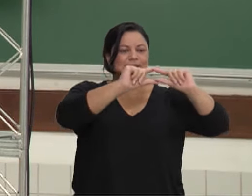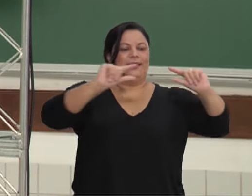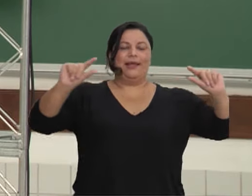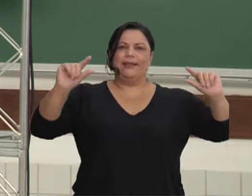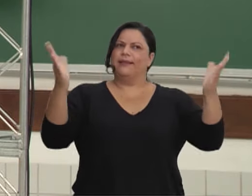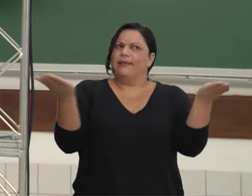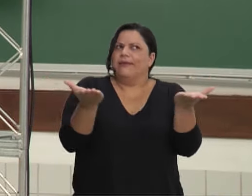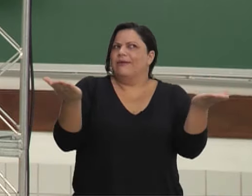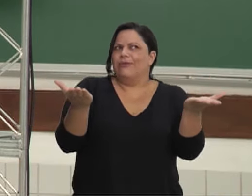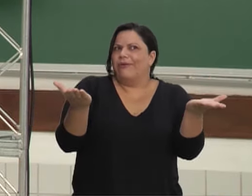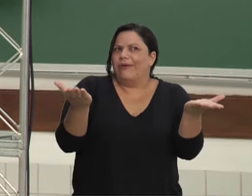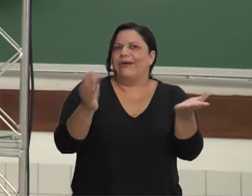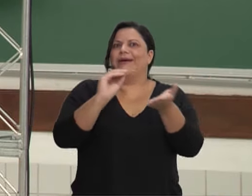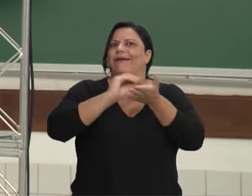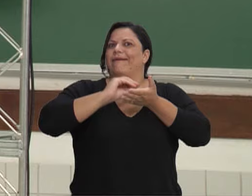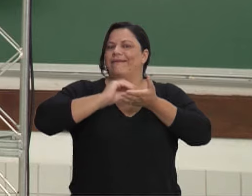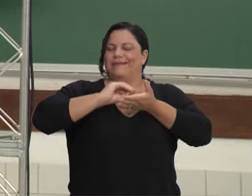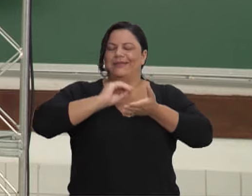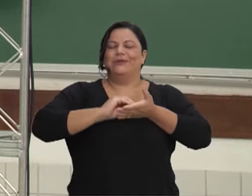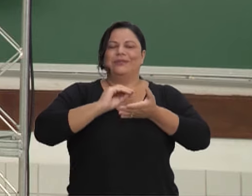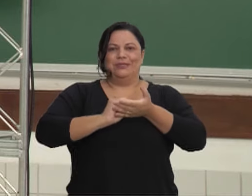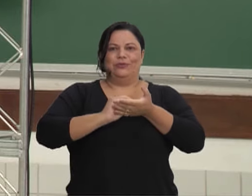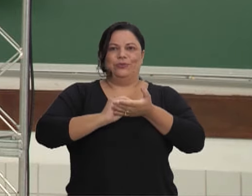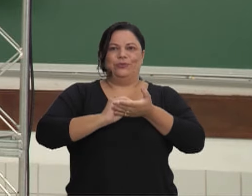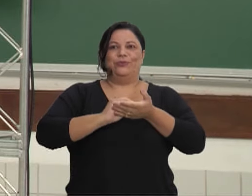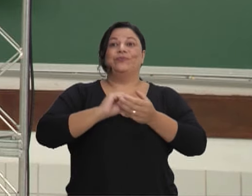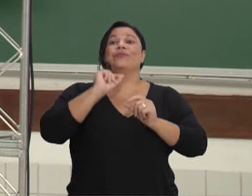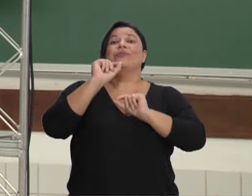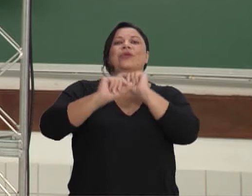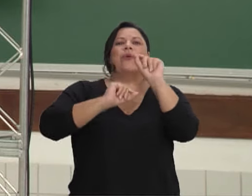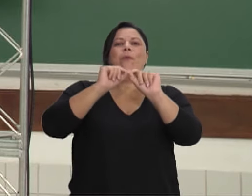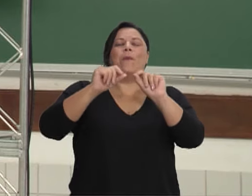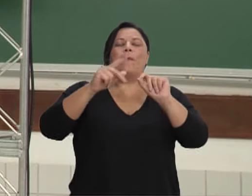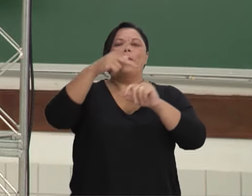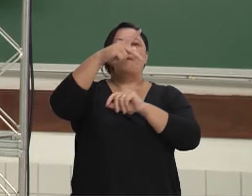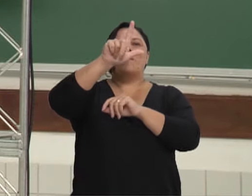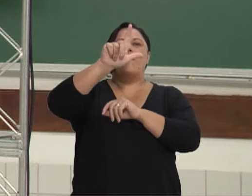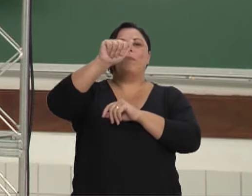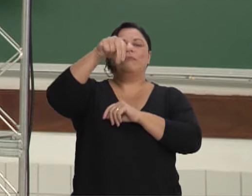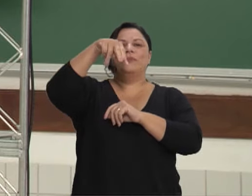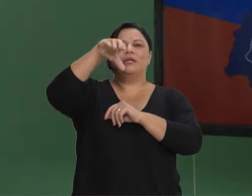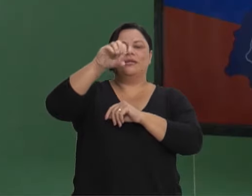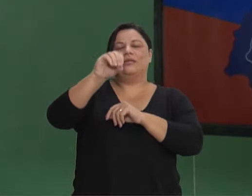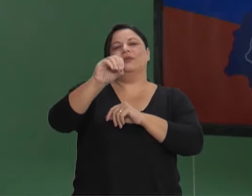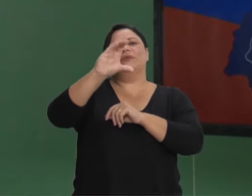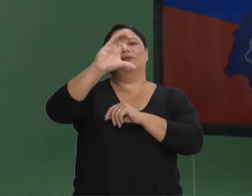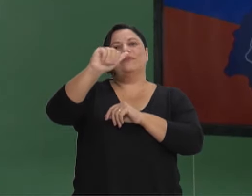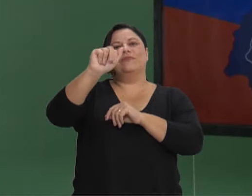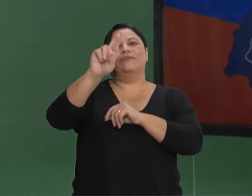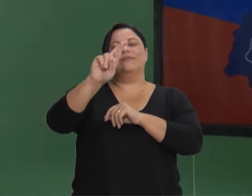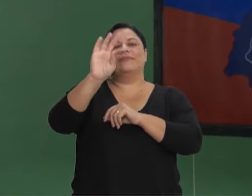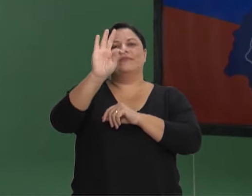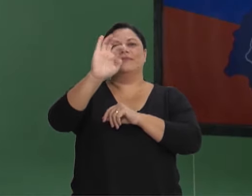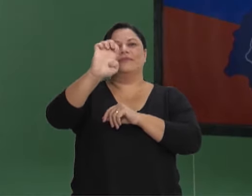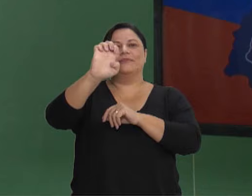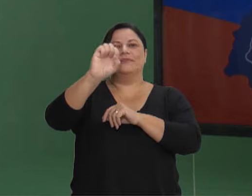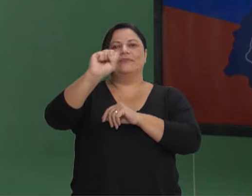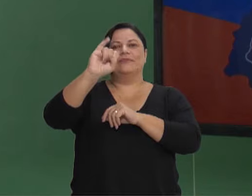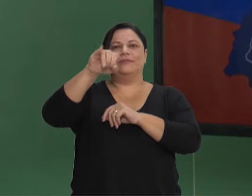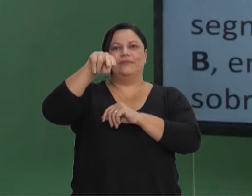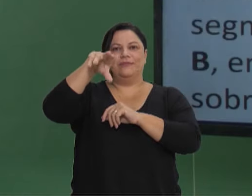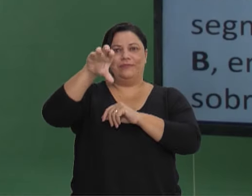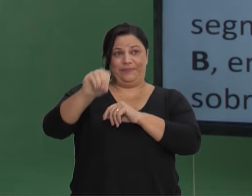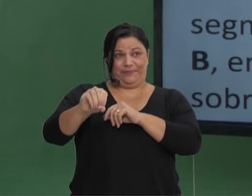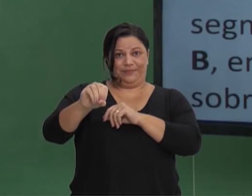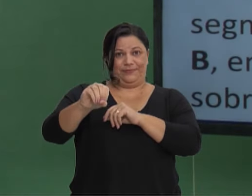faltando gente ainda, né? No meu plano cartesiano, eu posso ter um ponto e uma reta, né? E é sobre isso